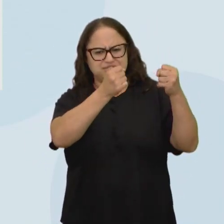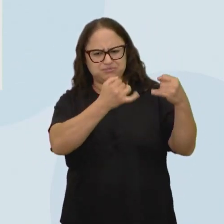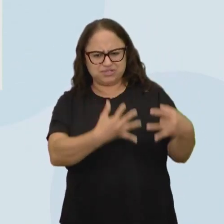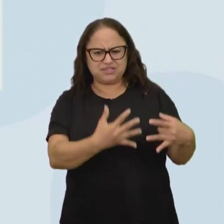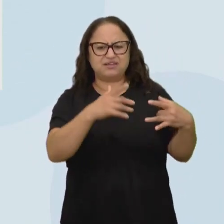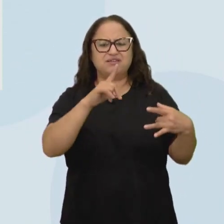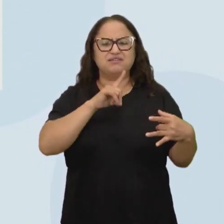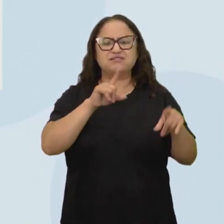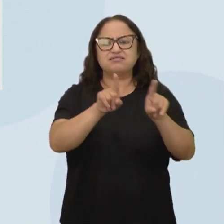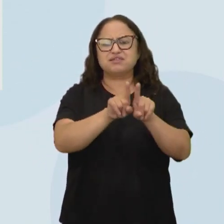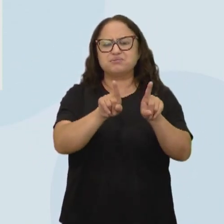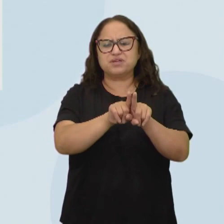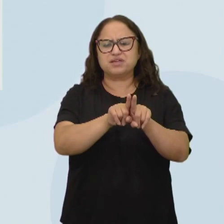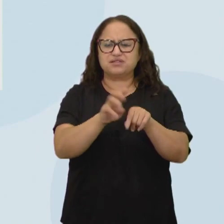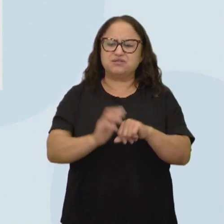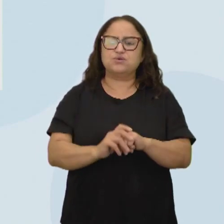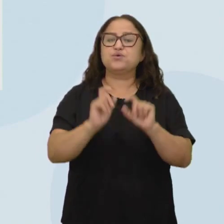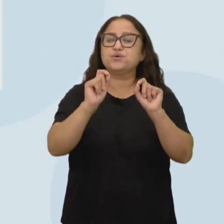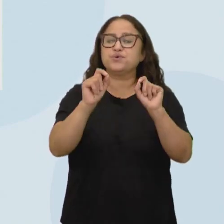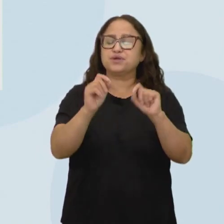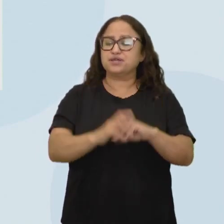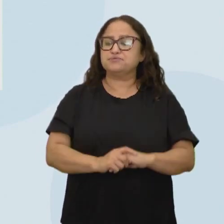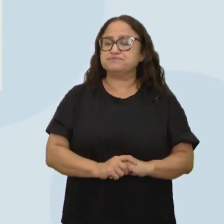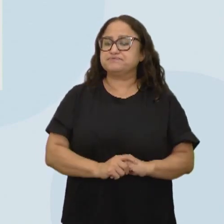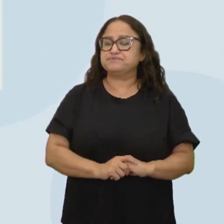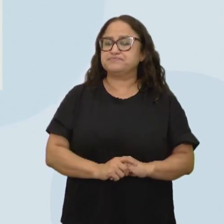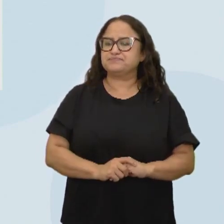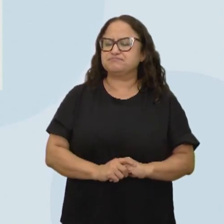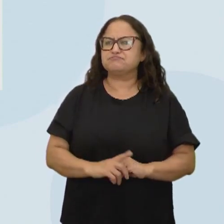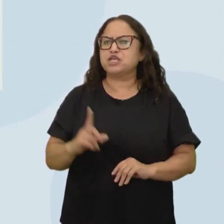para vocês que